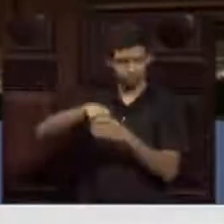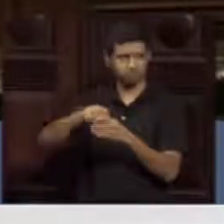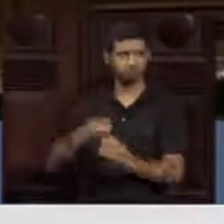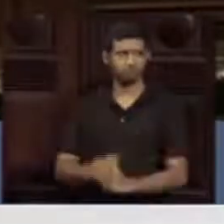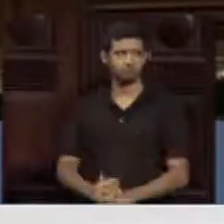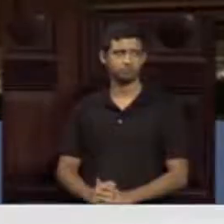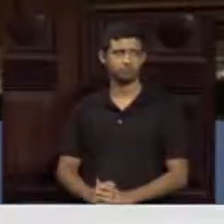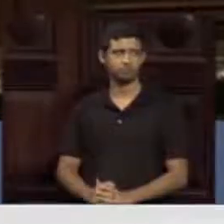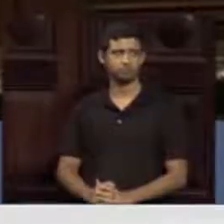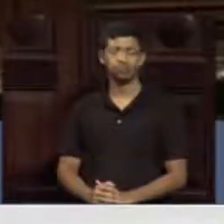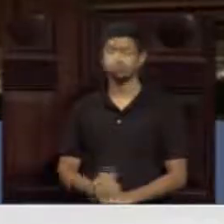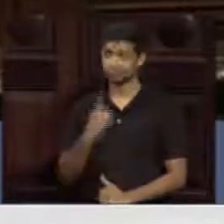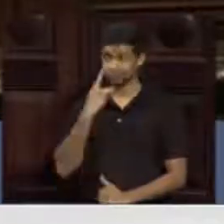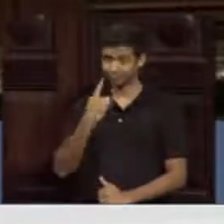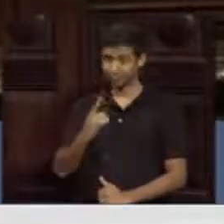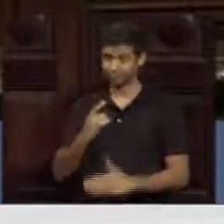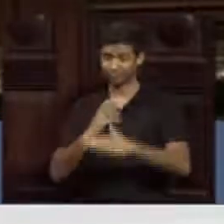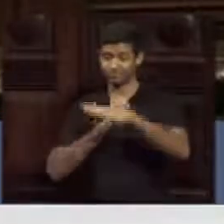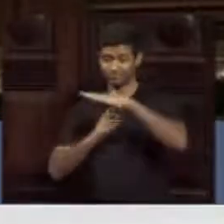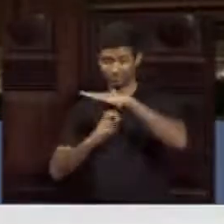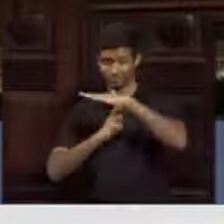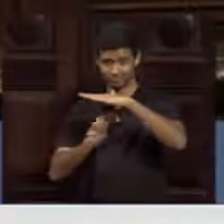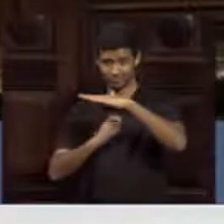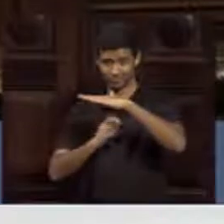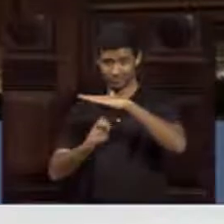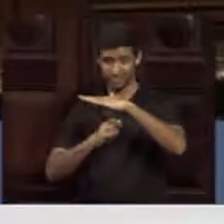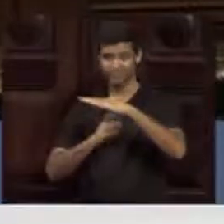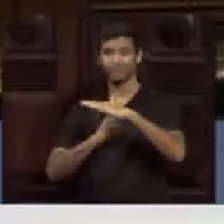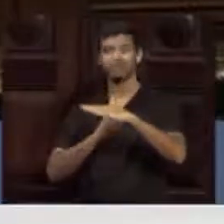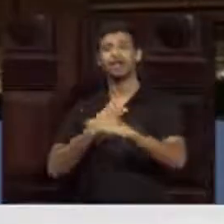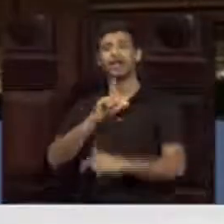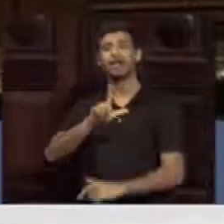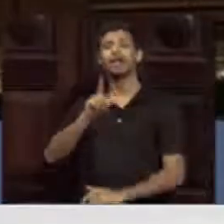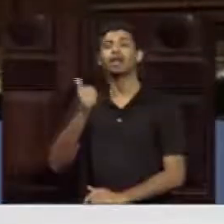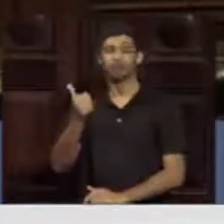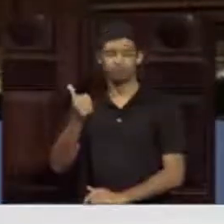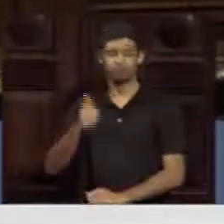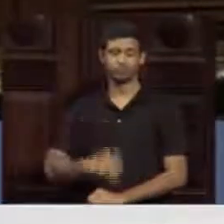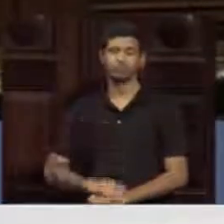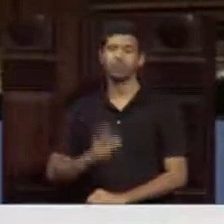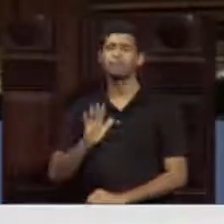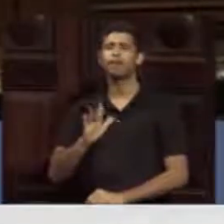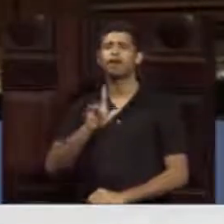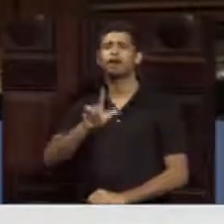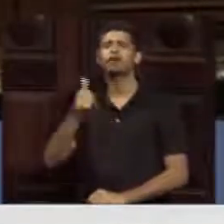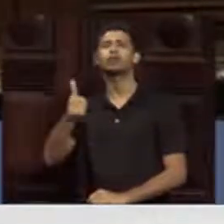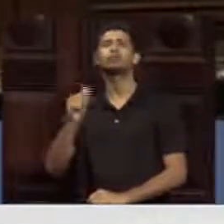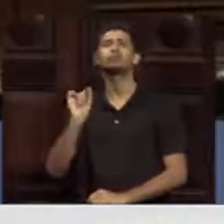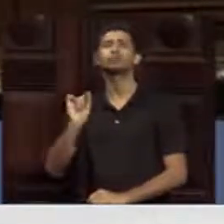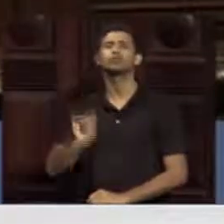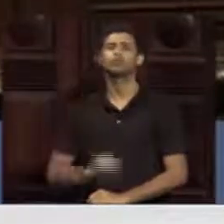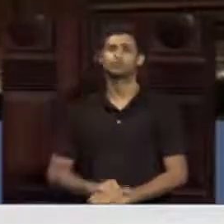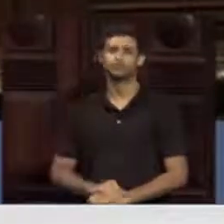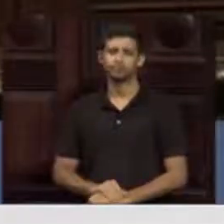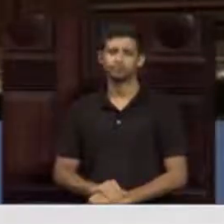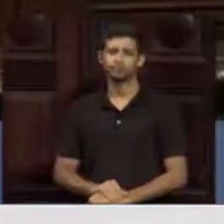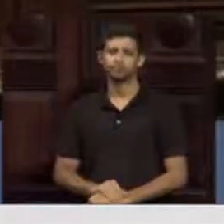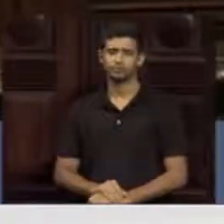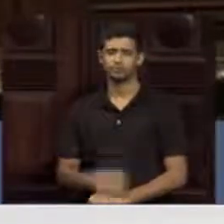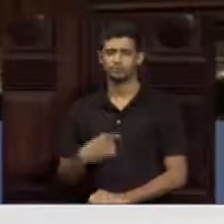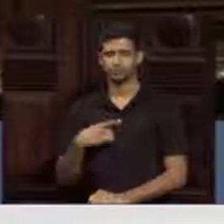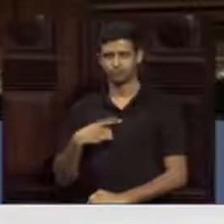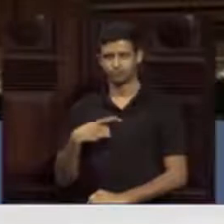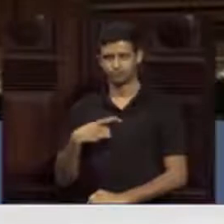implantar o metrô da linha 1. O que é a linha 1? Na época, os